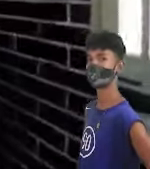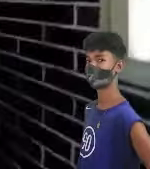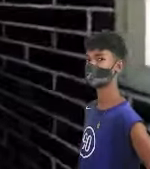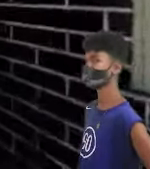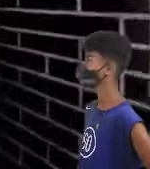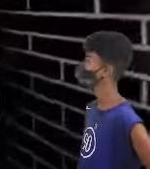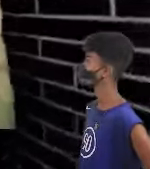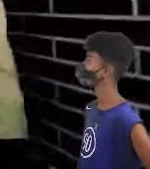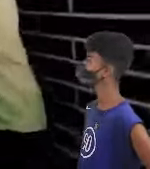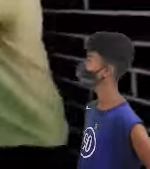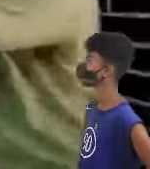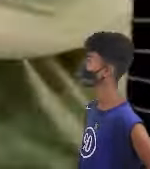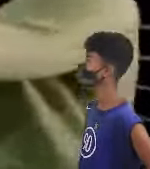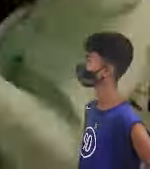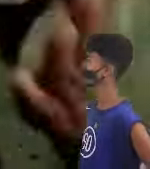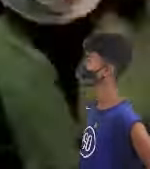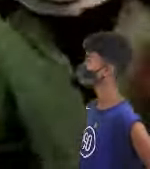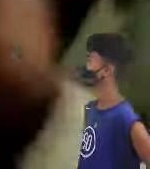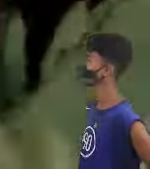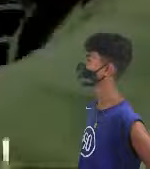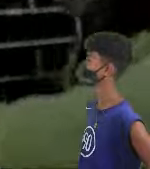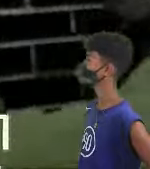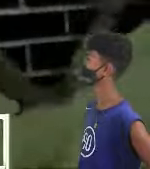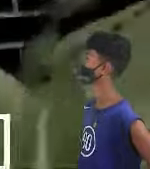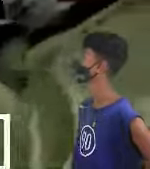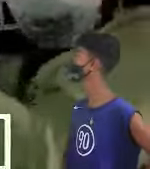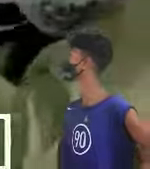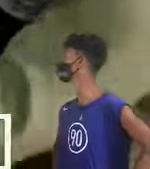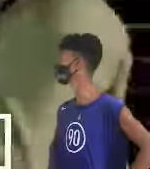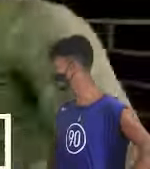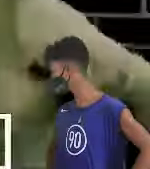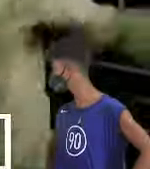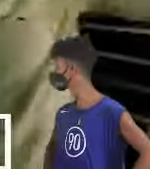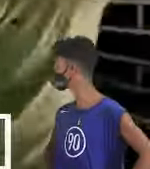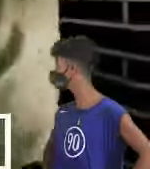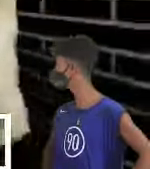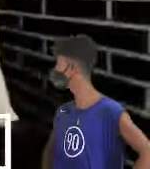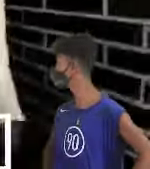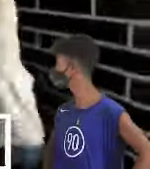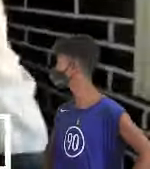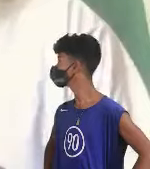Arraiado fica em casa, uma festa. Ah, mais um arraiado fica em casa, do Cajun, hein? Festival de